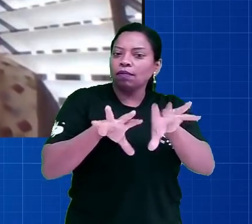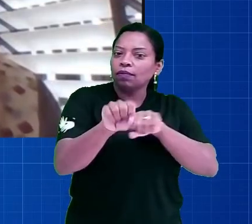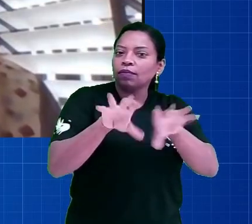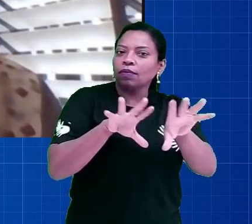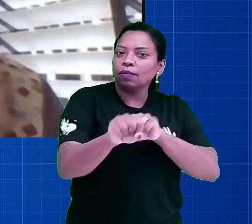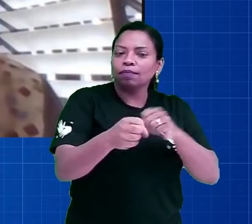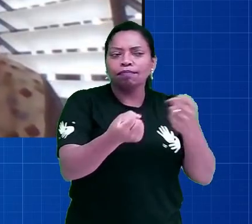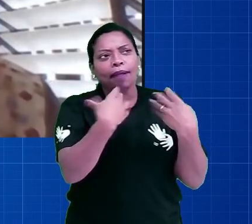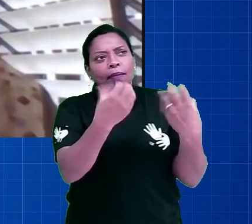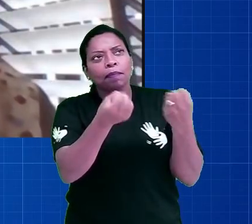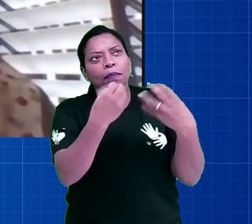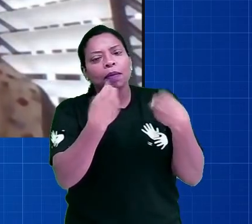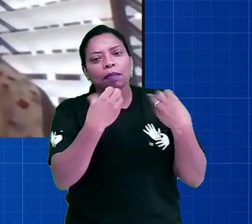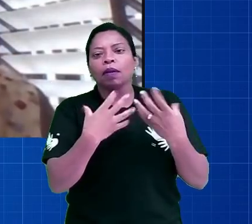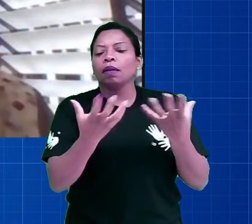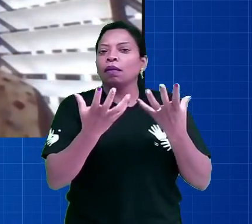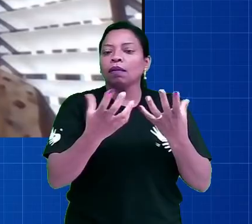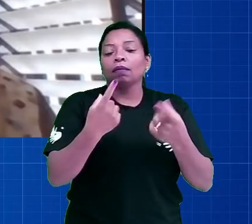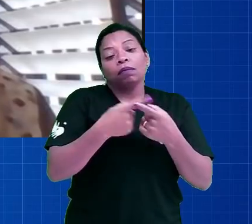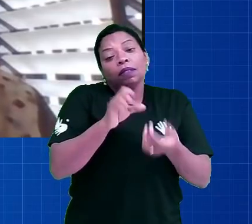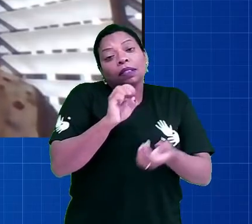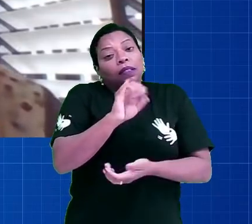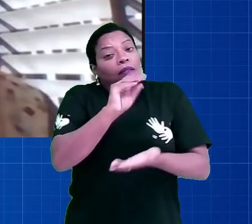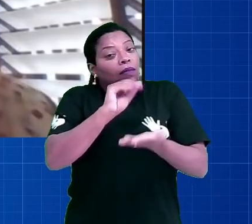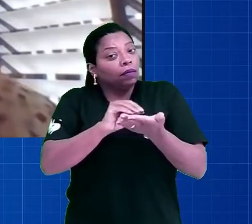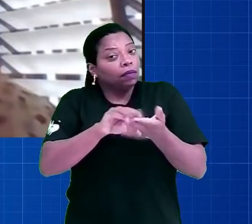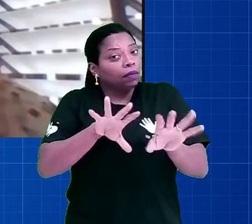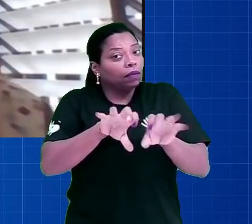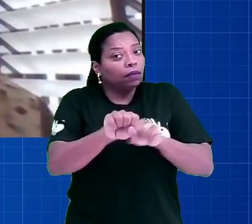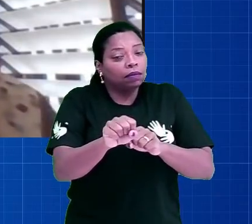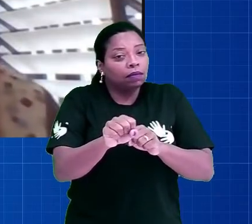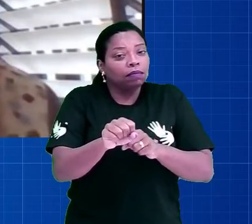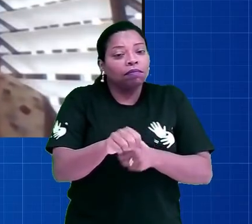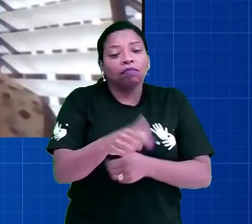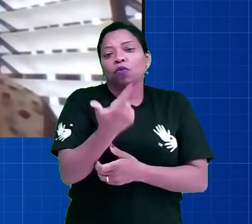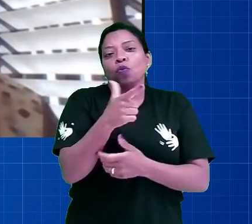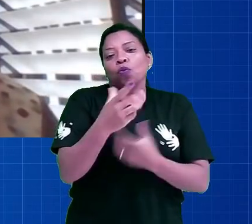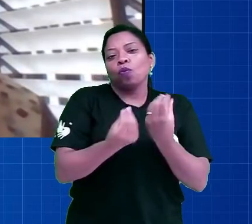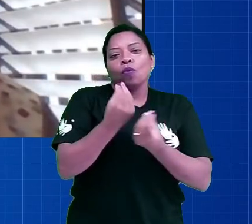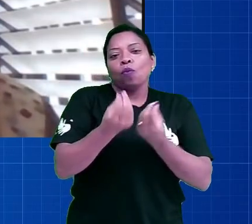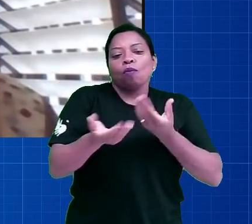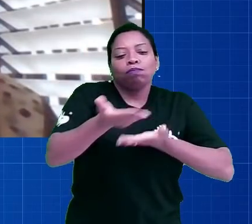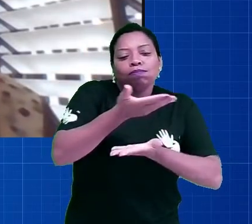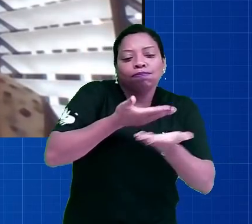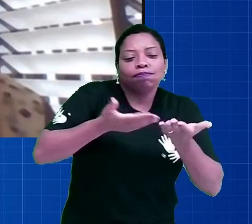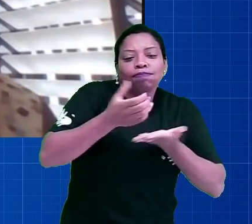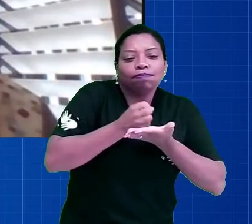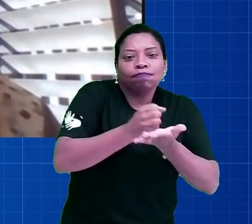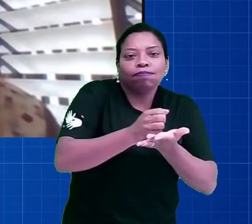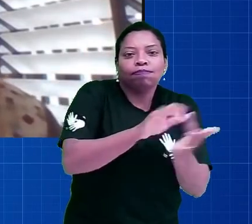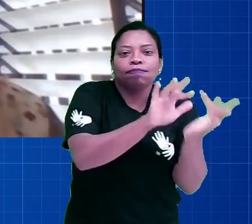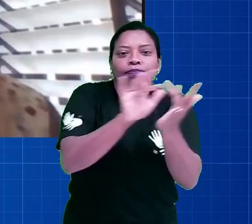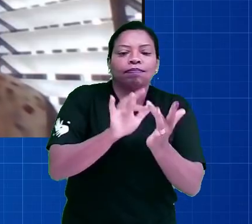também percebe que eles pedem muito? É formação. Sem formação, não dá para a gente pensar numa